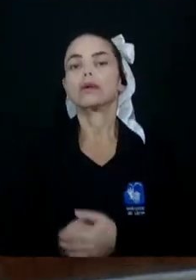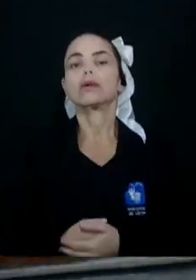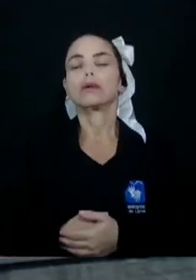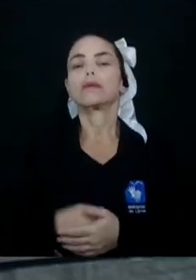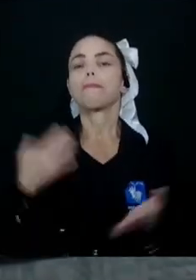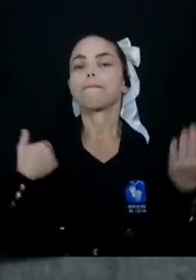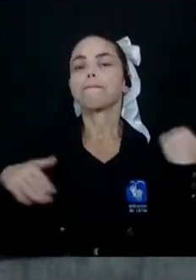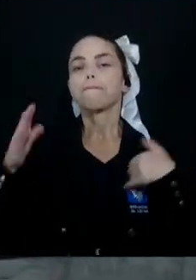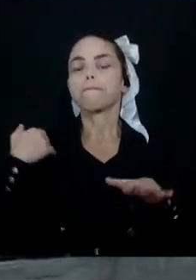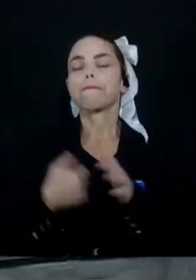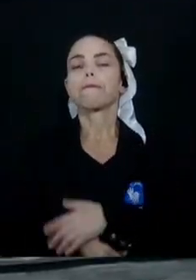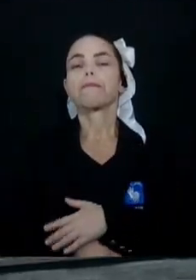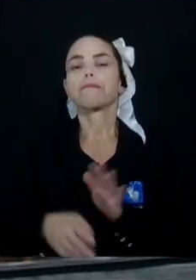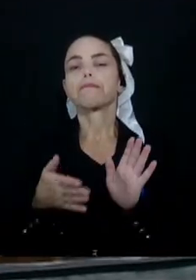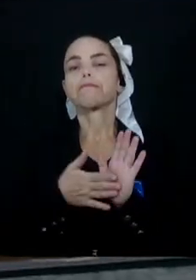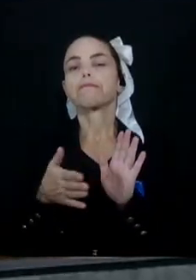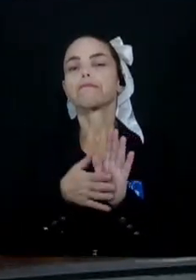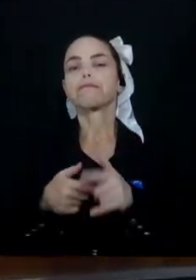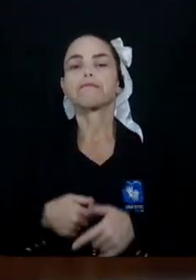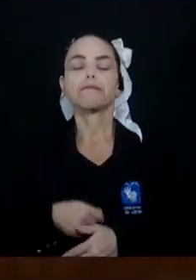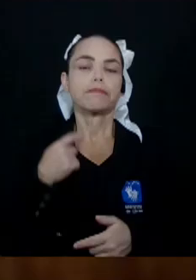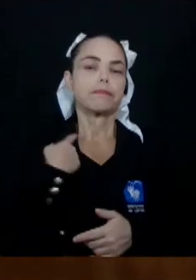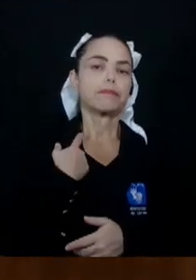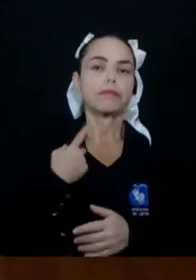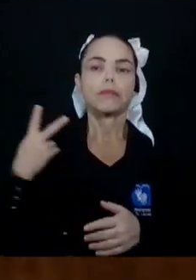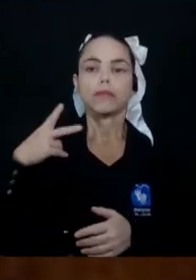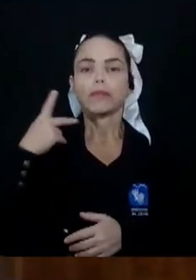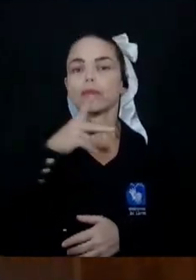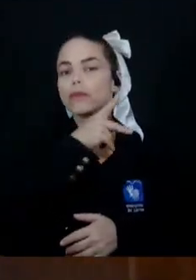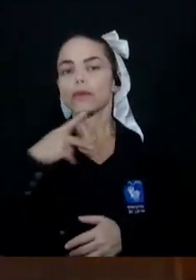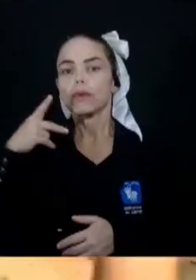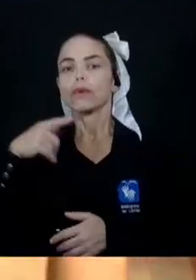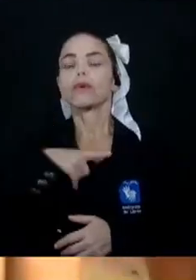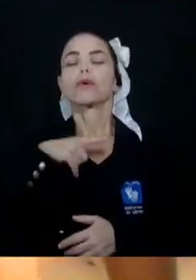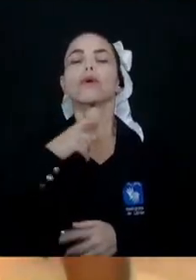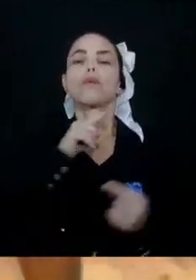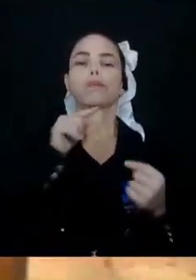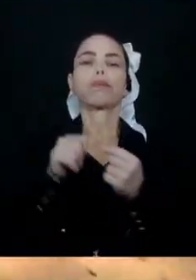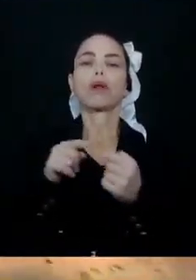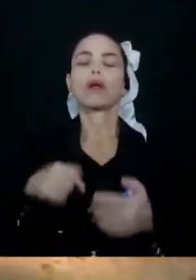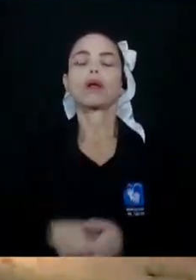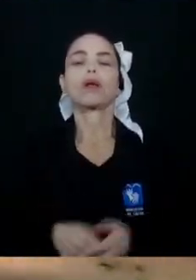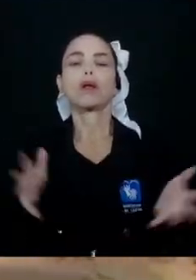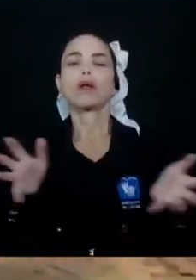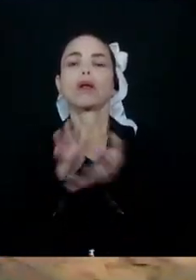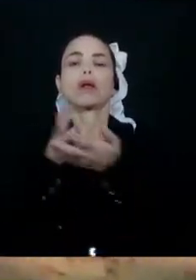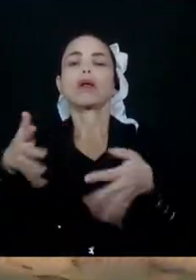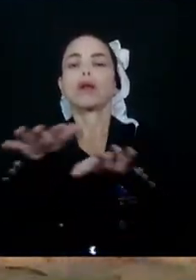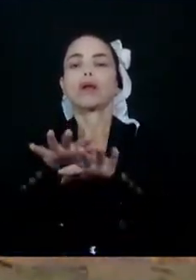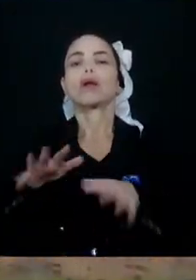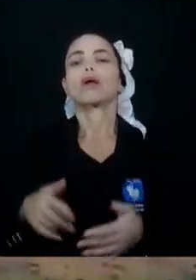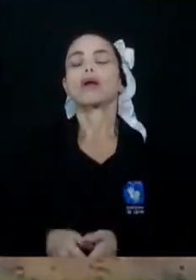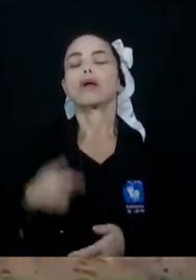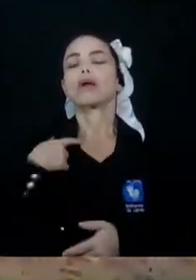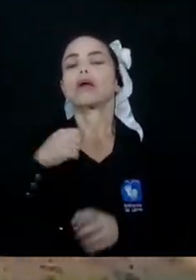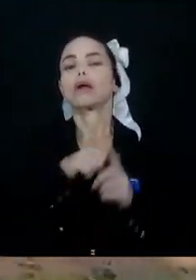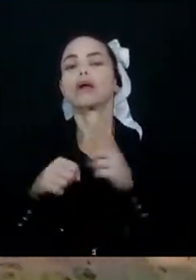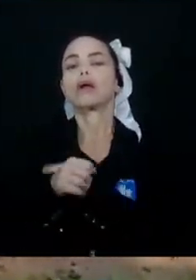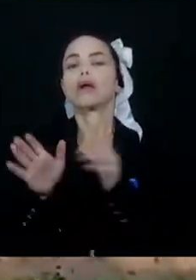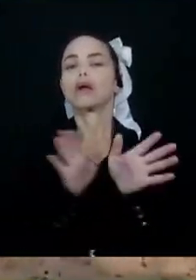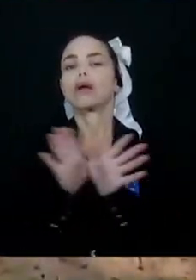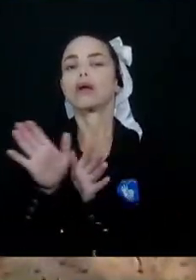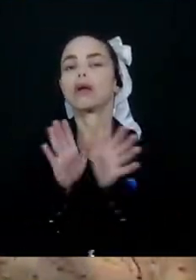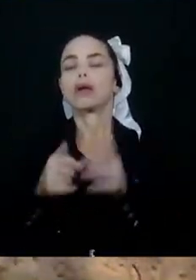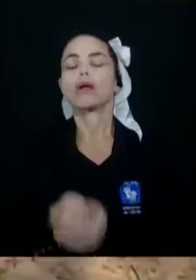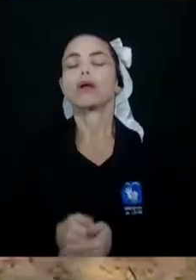proposta de autoria do vereador Permínio Monteiro tem o objetivo de promover a inclusão social, acessibilidade e